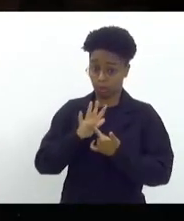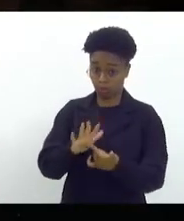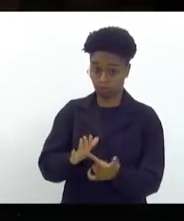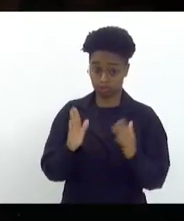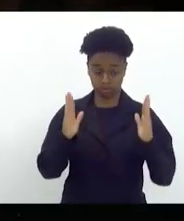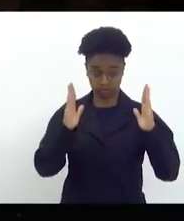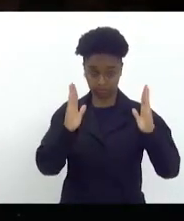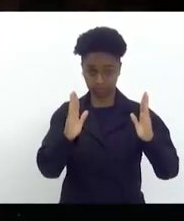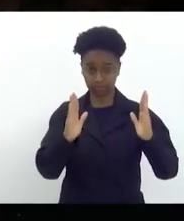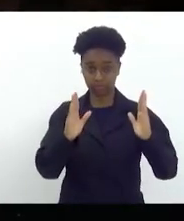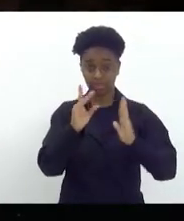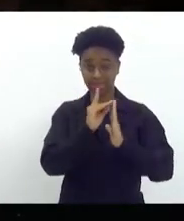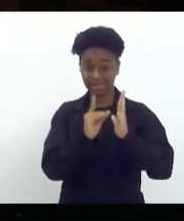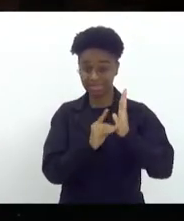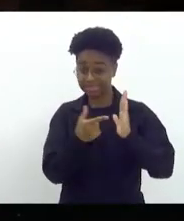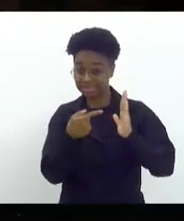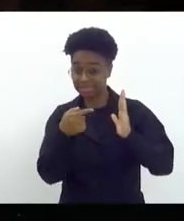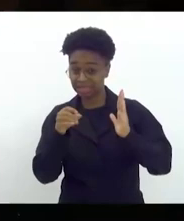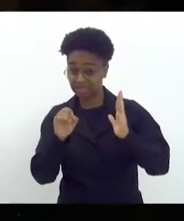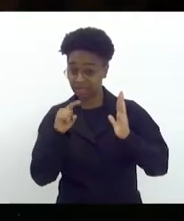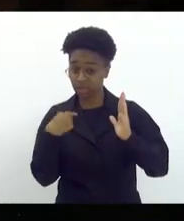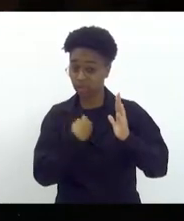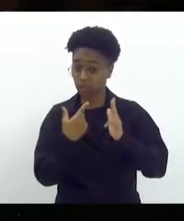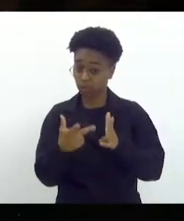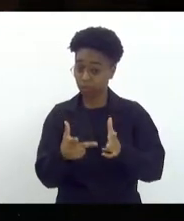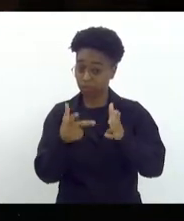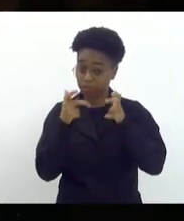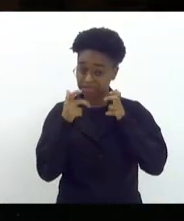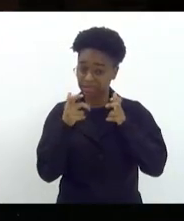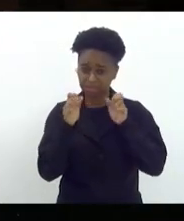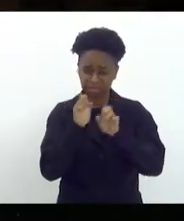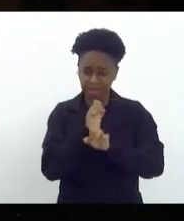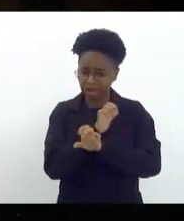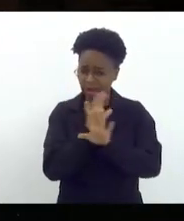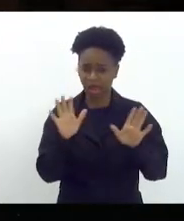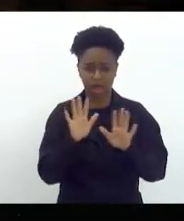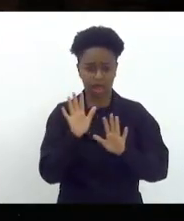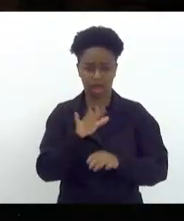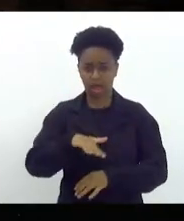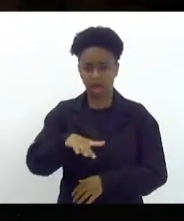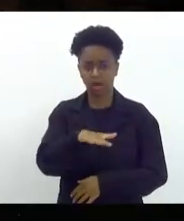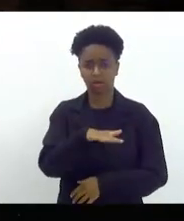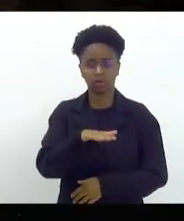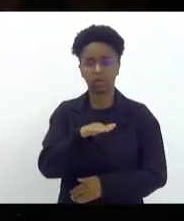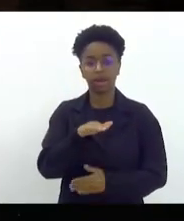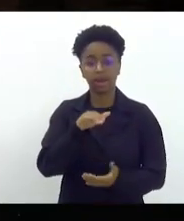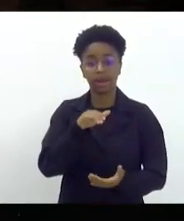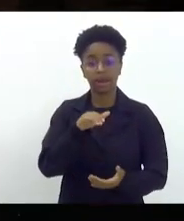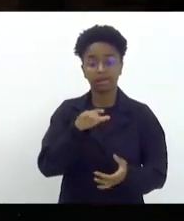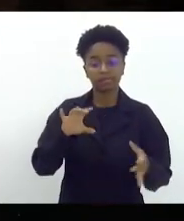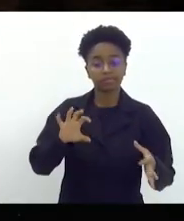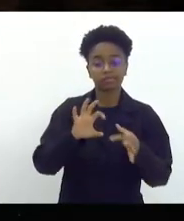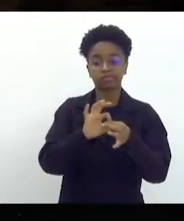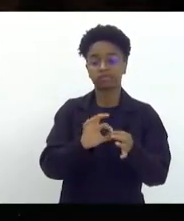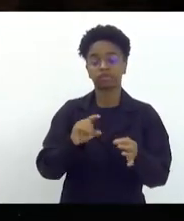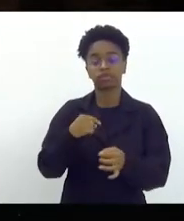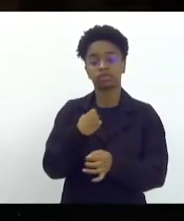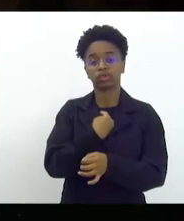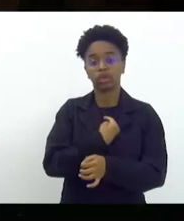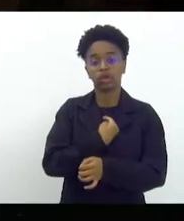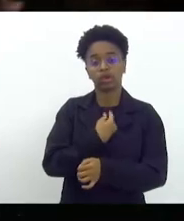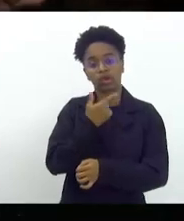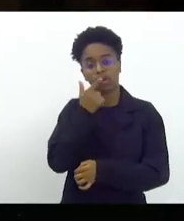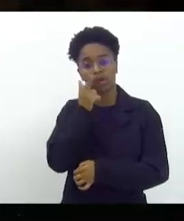a década de 70 quando a gente observa com maior nitidez o casamento daquilo que a gente pode com todas